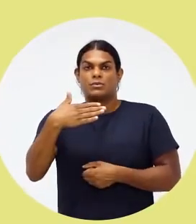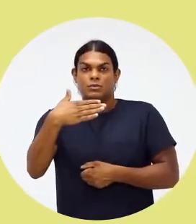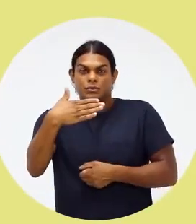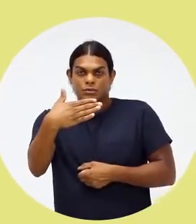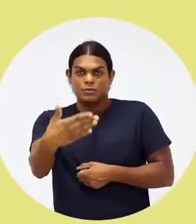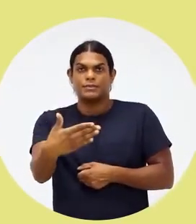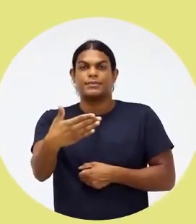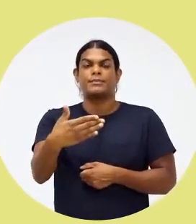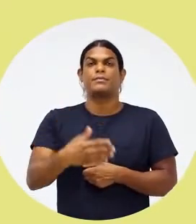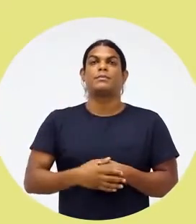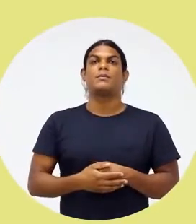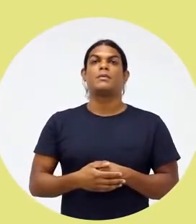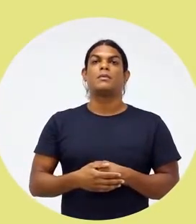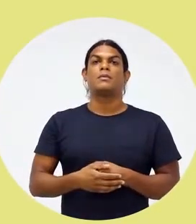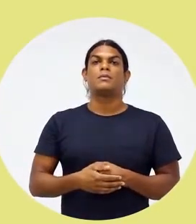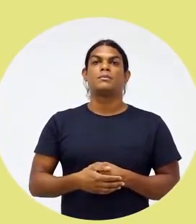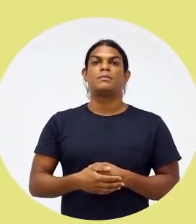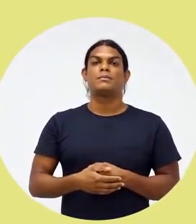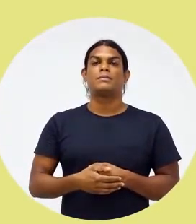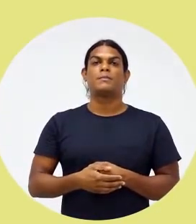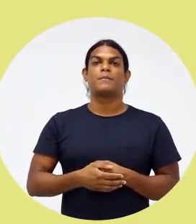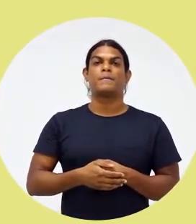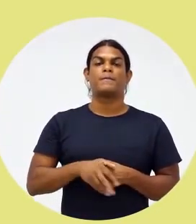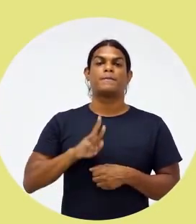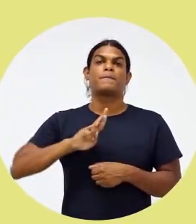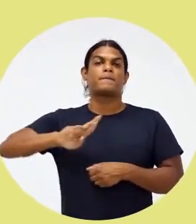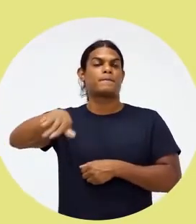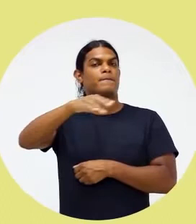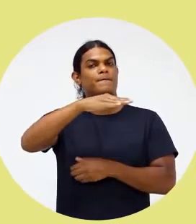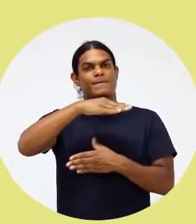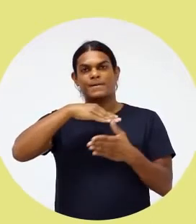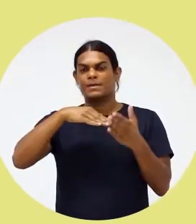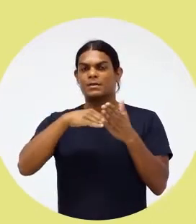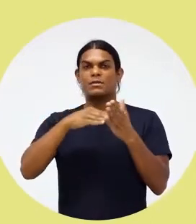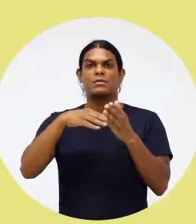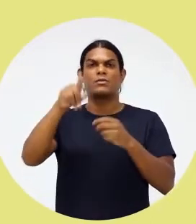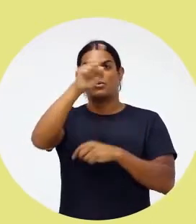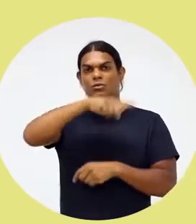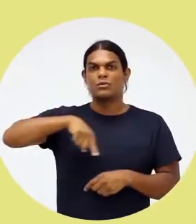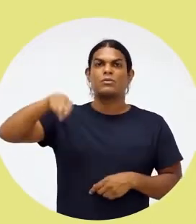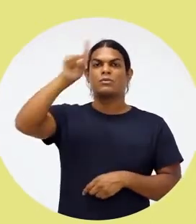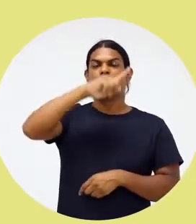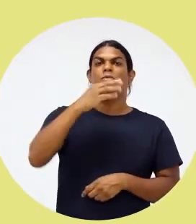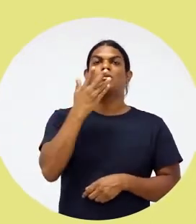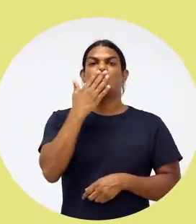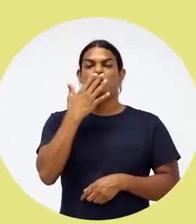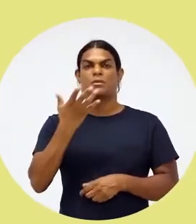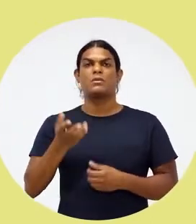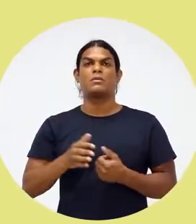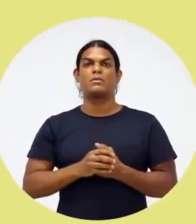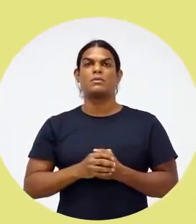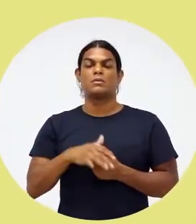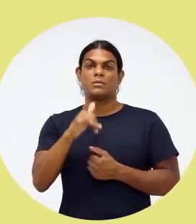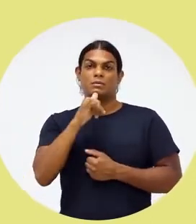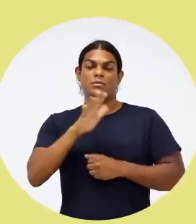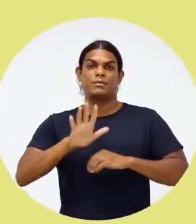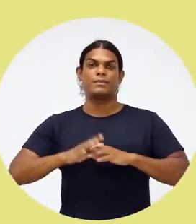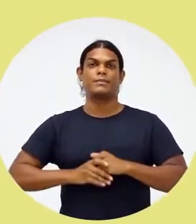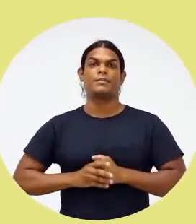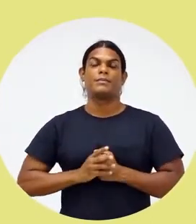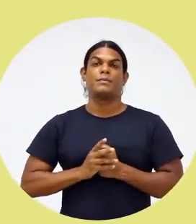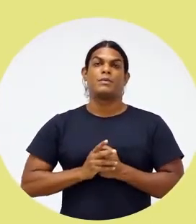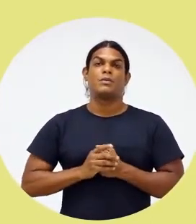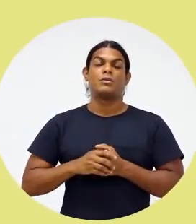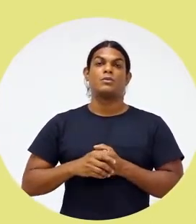ser justamente representar tudo com círculos e cores referentes aos riscos identificados. Um exemplo que a gente pode dar